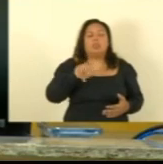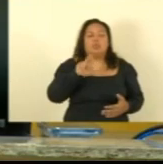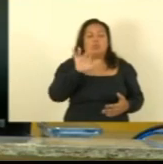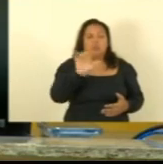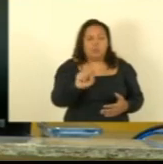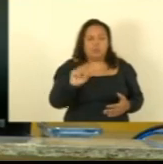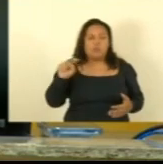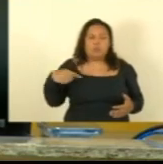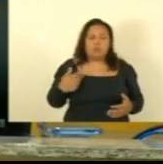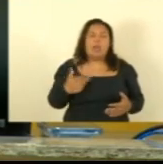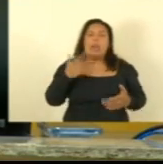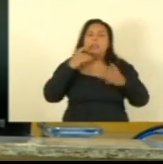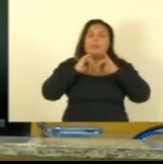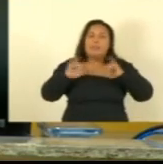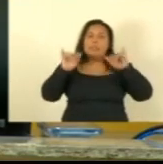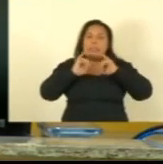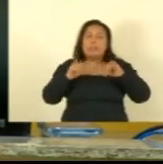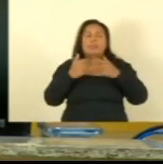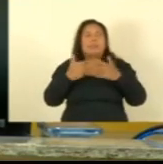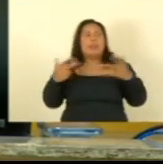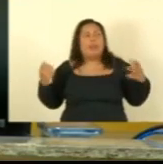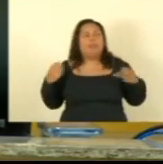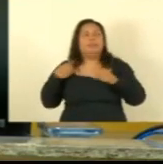alertando há muito tempo com relação a